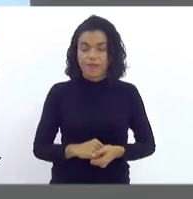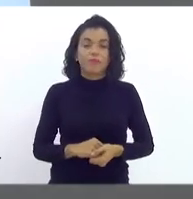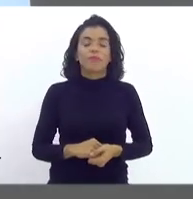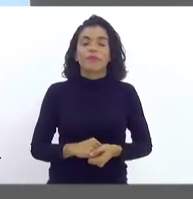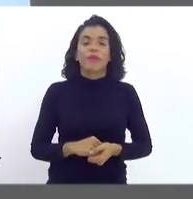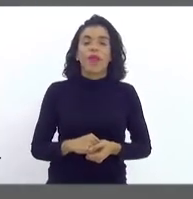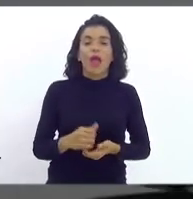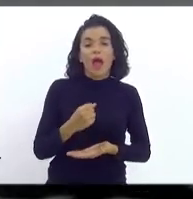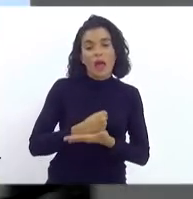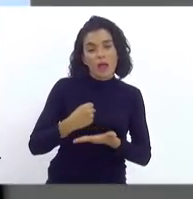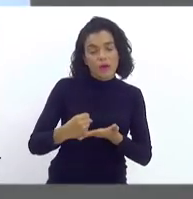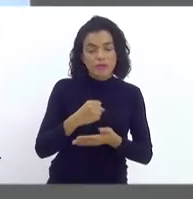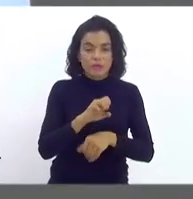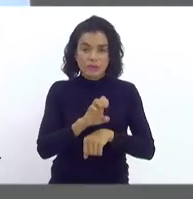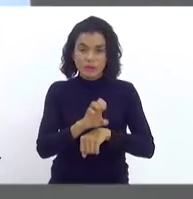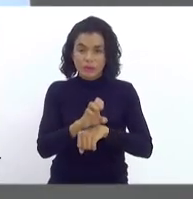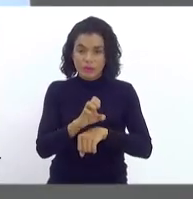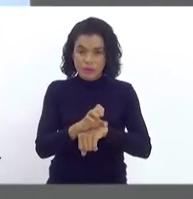concessão do Estado